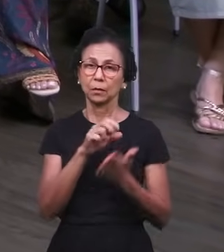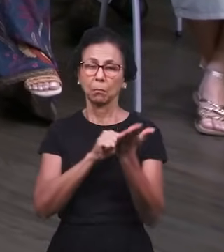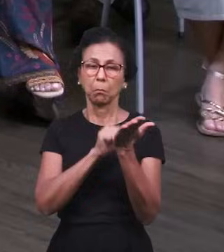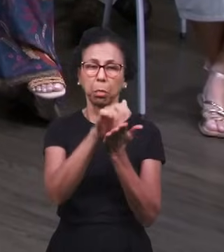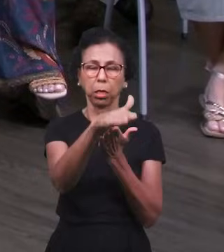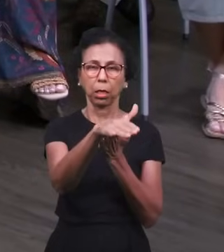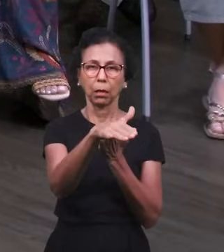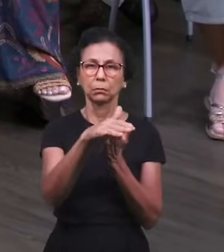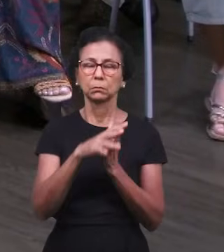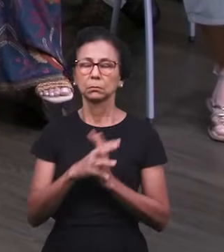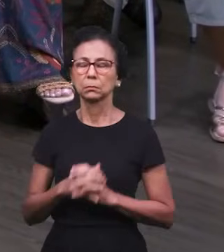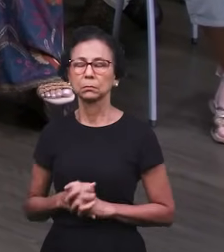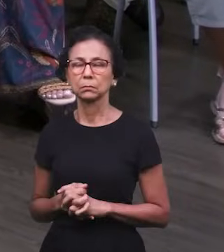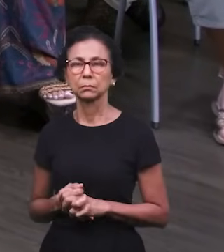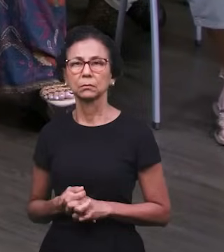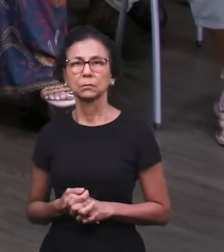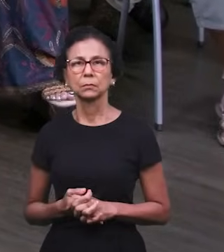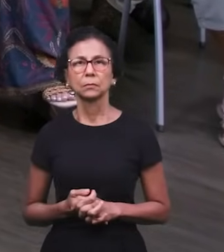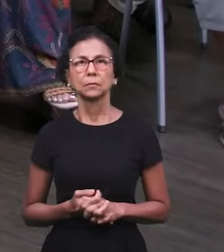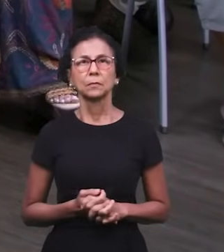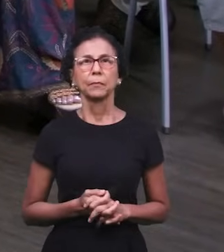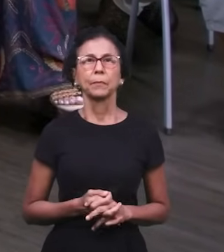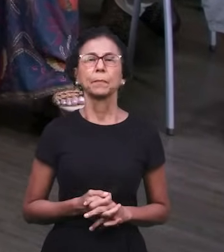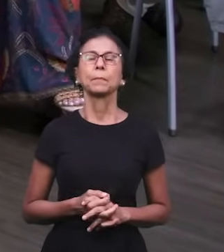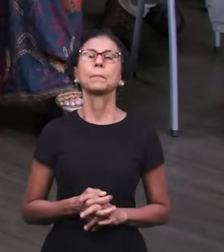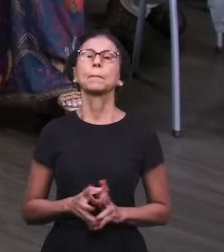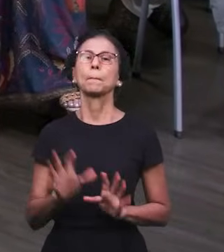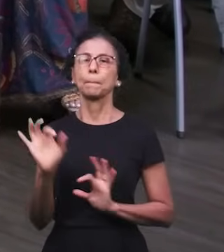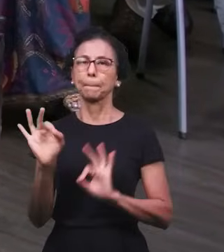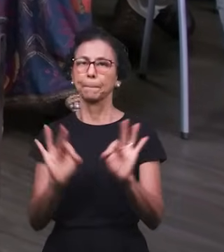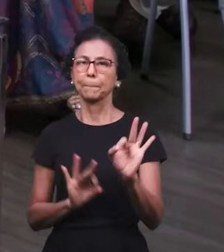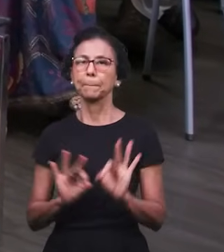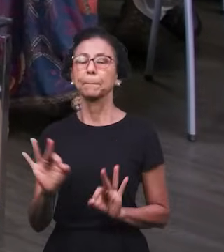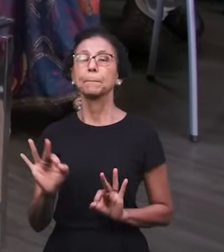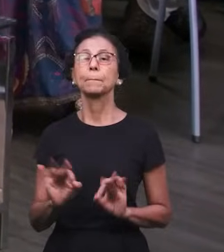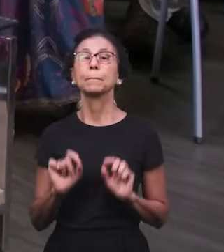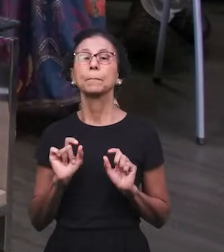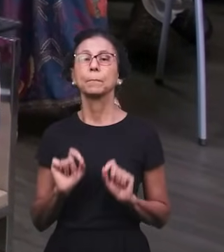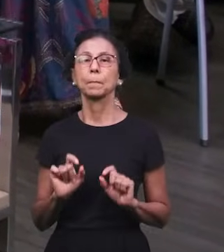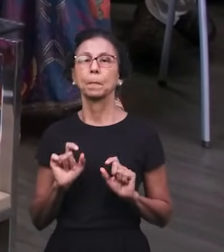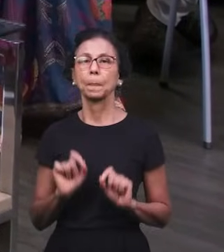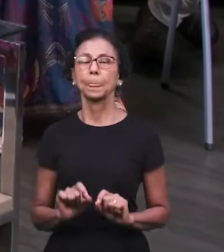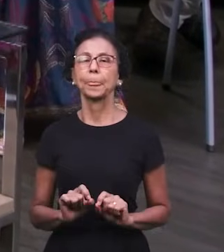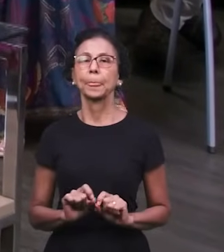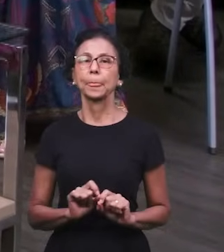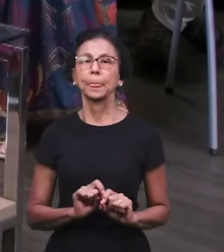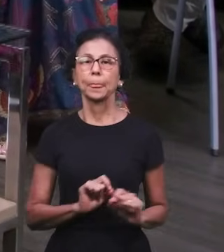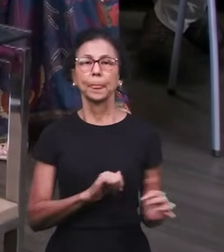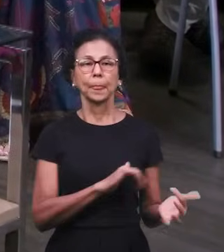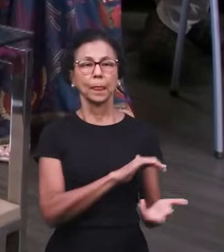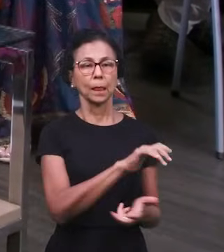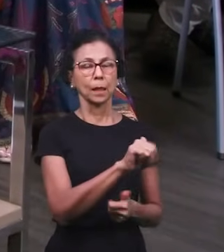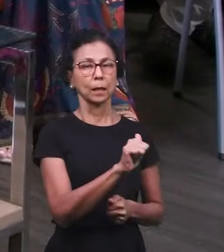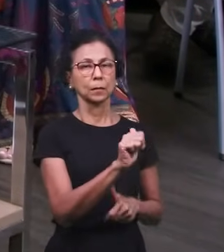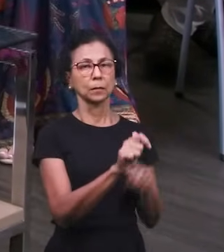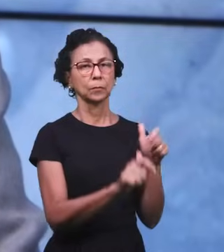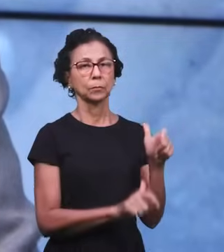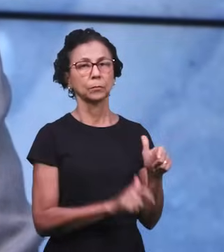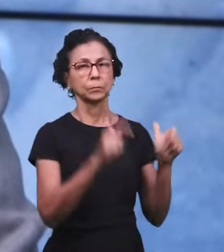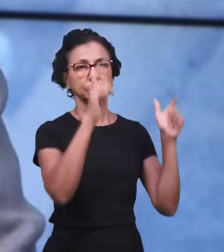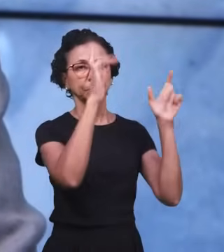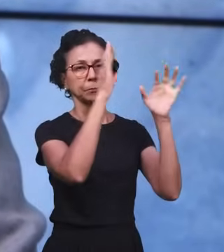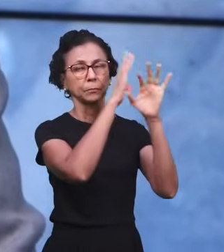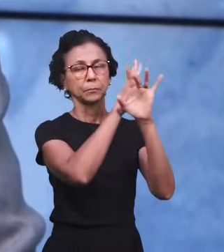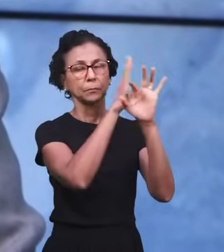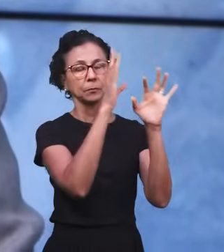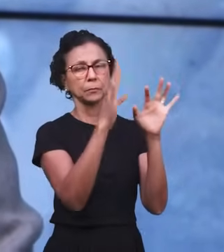mundo dorme, estar acordado, estar atento, estar despertado para